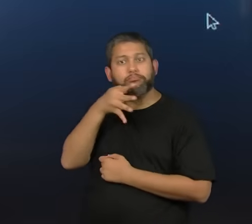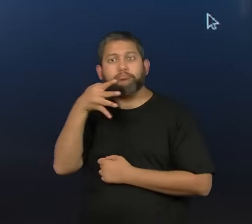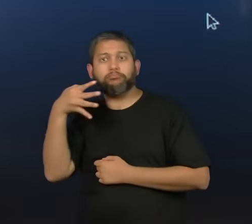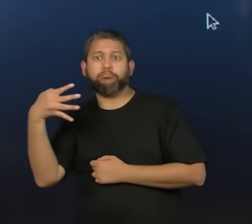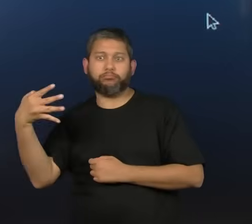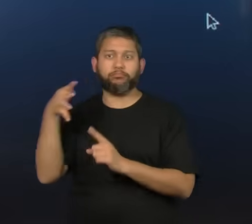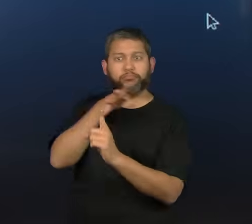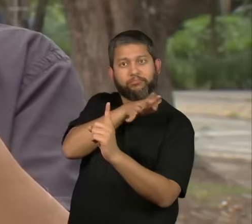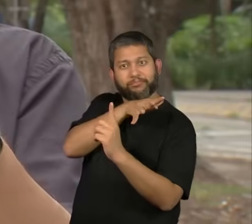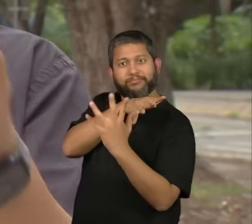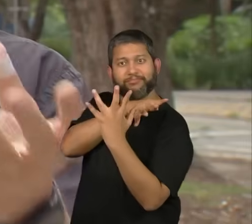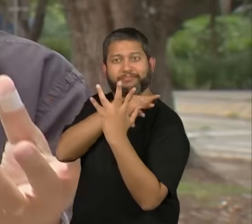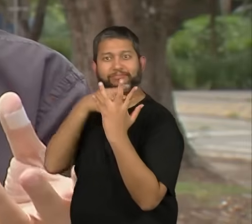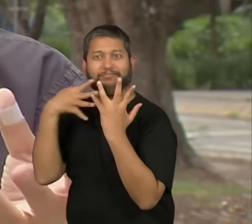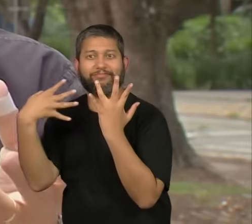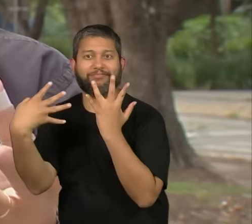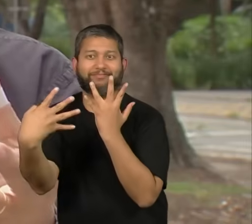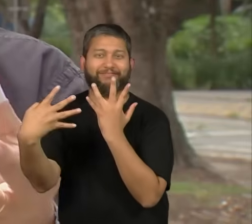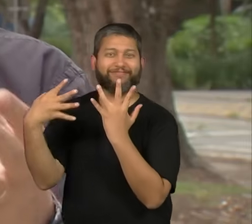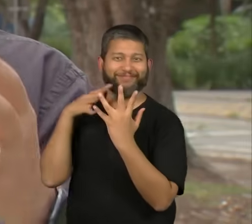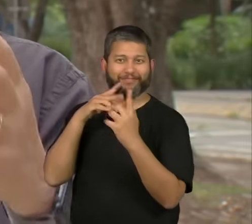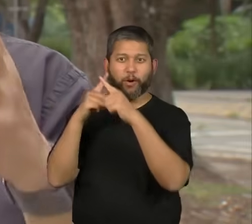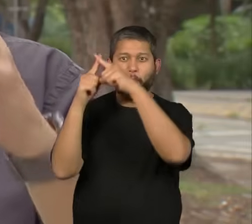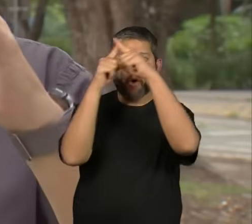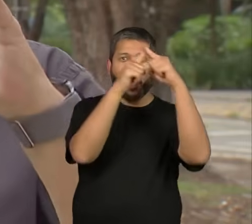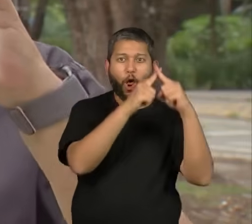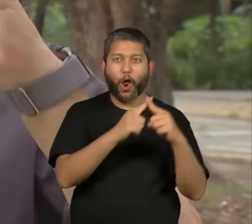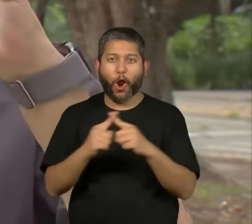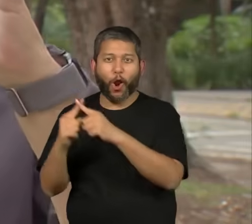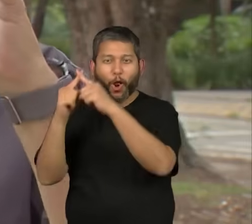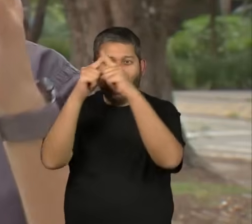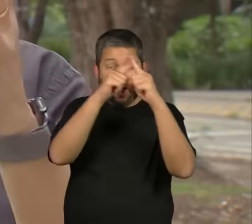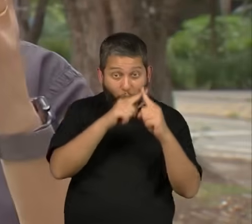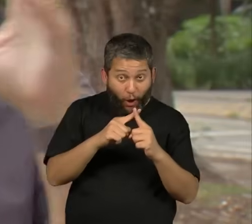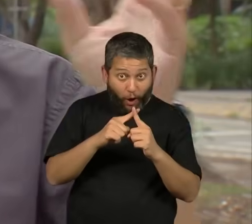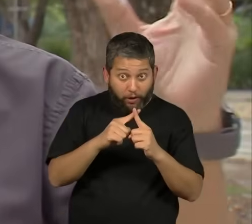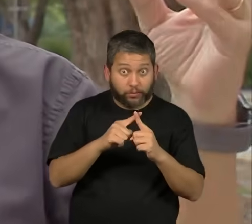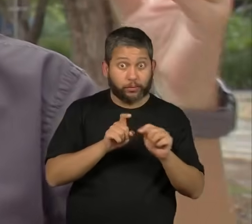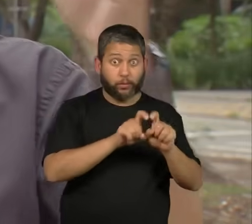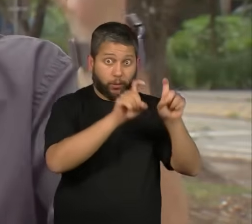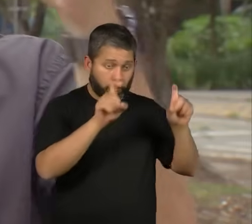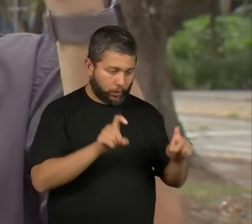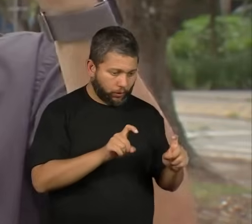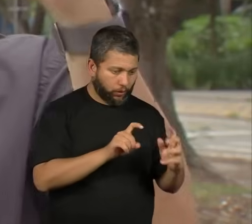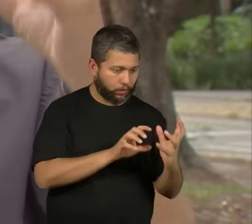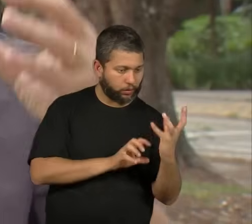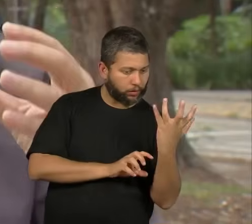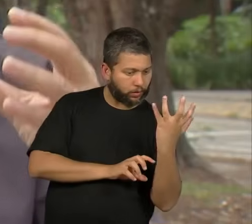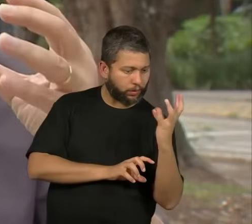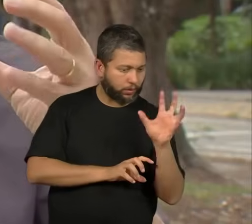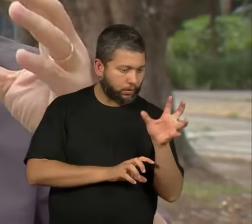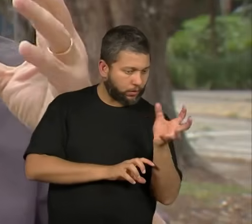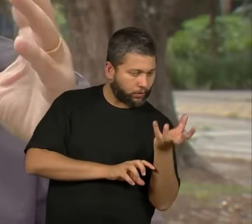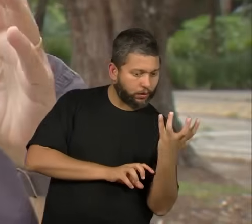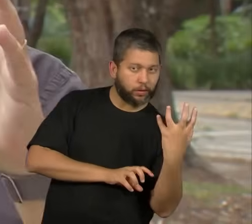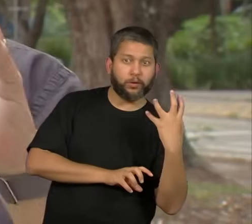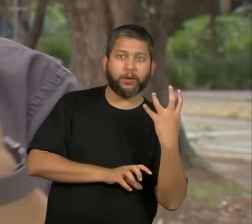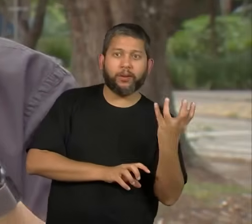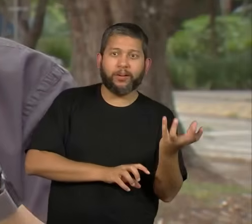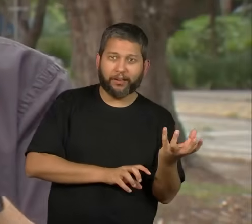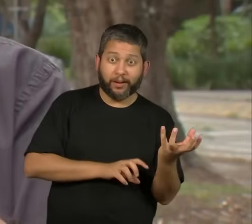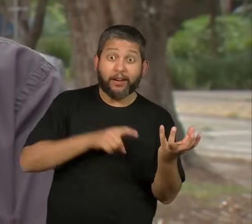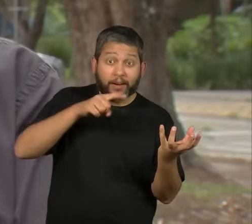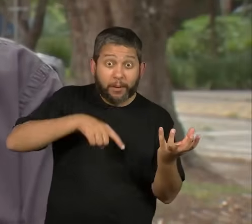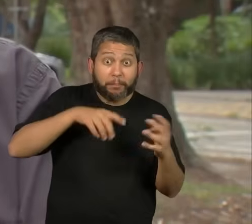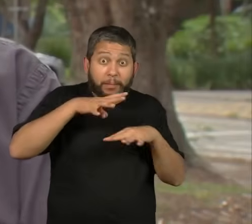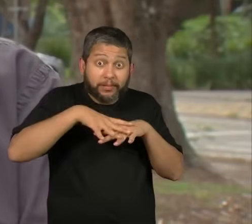árvore que é uma nuvem de pontos. E pegando essa nuvem de pontos, a matemática ela vai